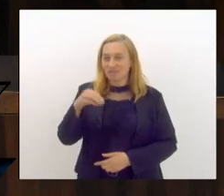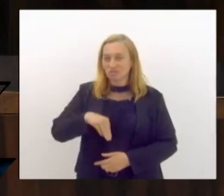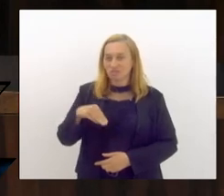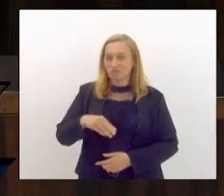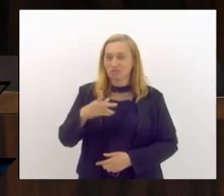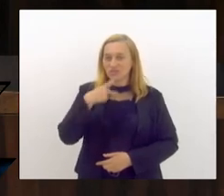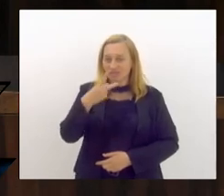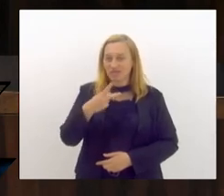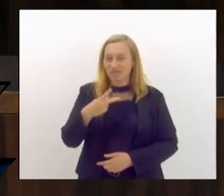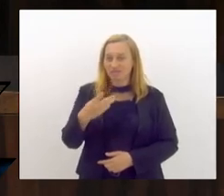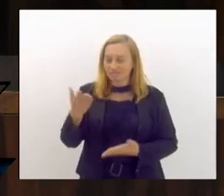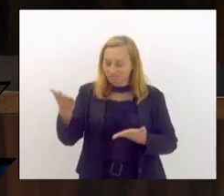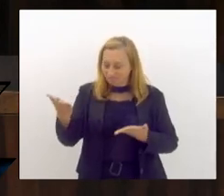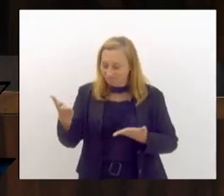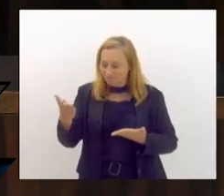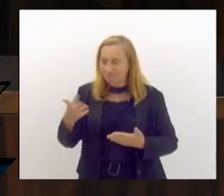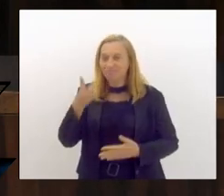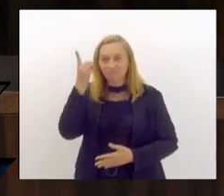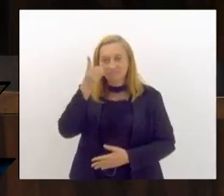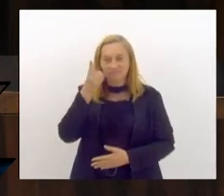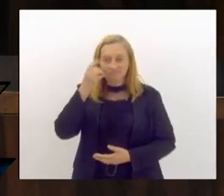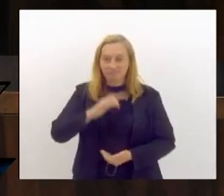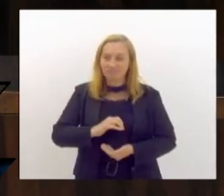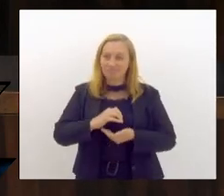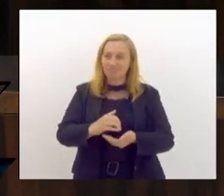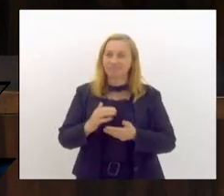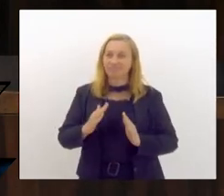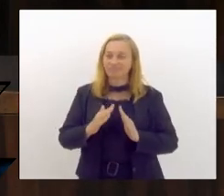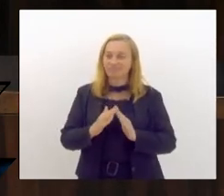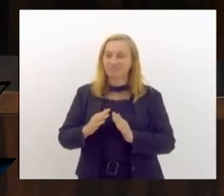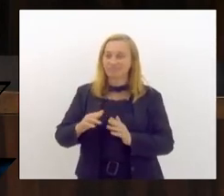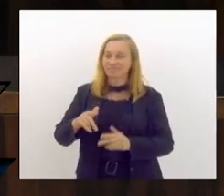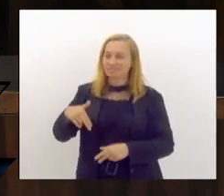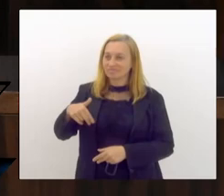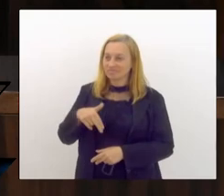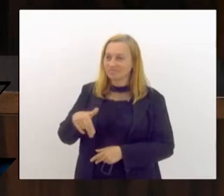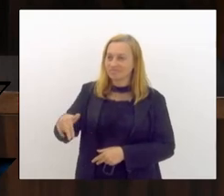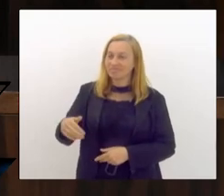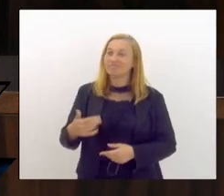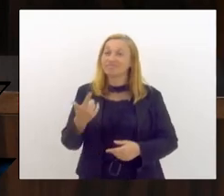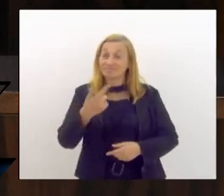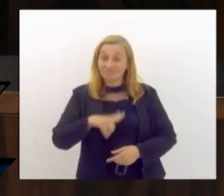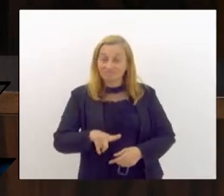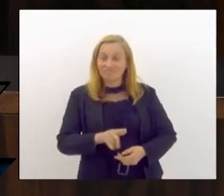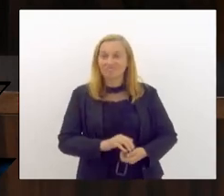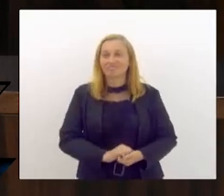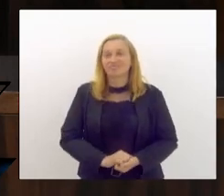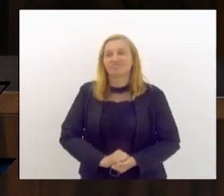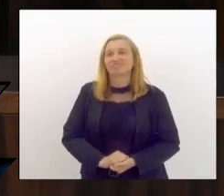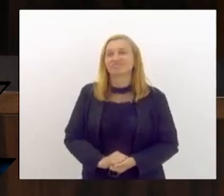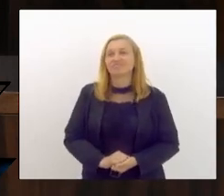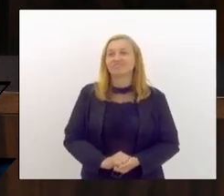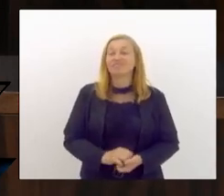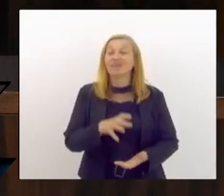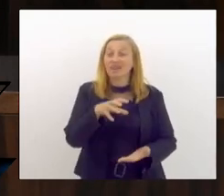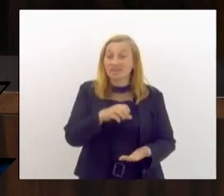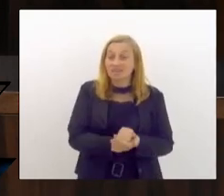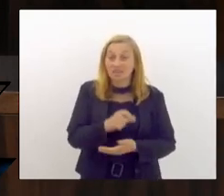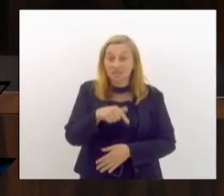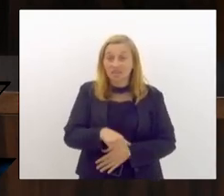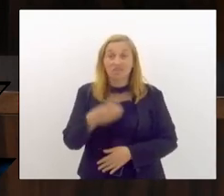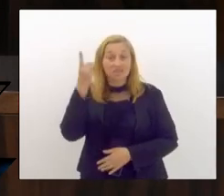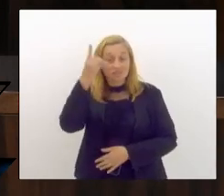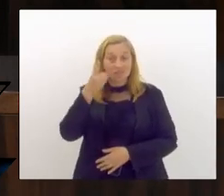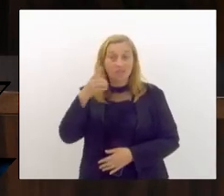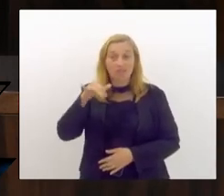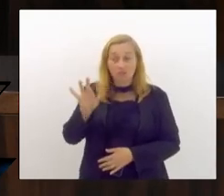de fala. Enquanto o nosso nobre deputado decano da casa se encaminha, quero mais uma vez... quero registrar aqui, deputado